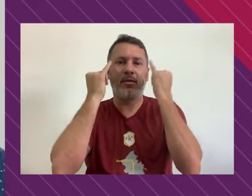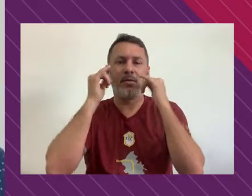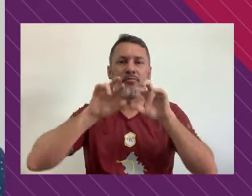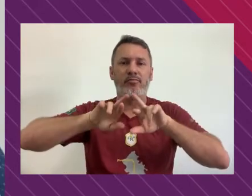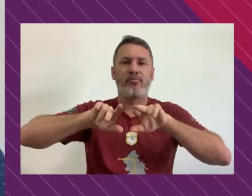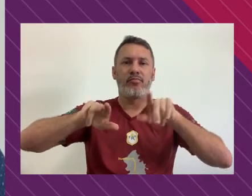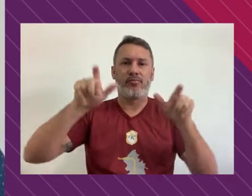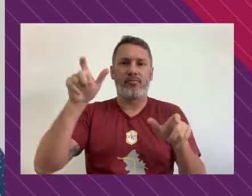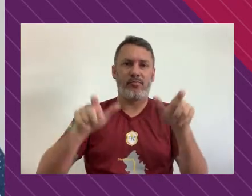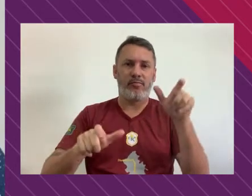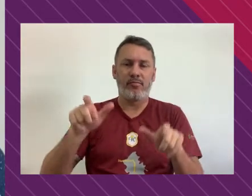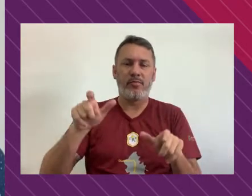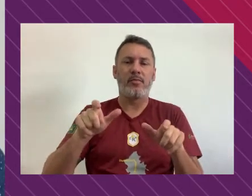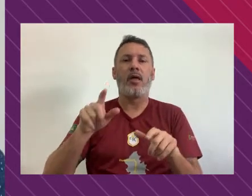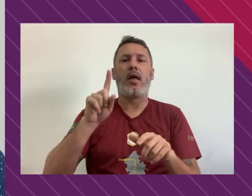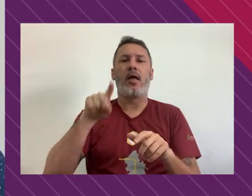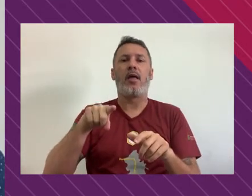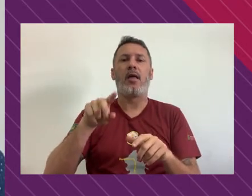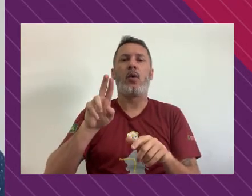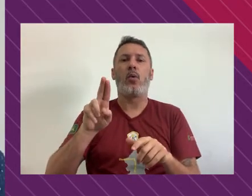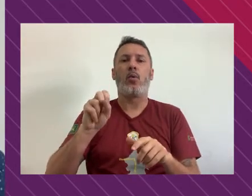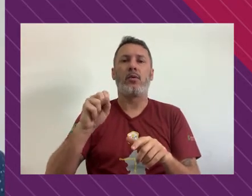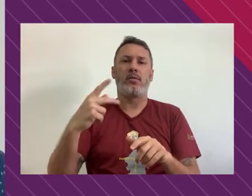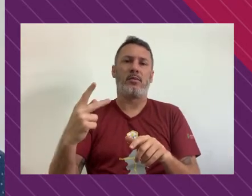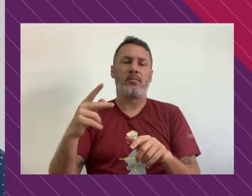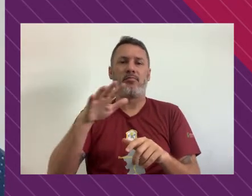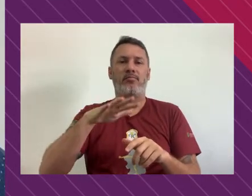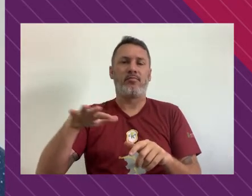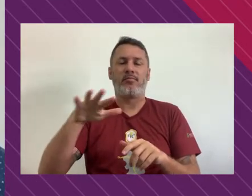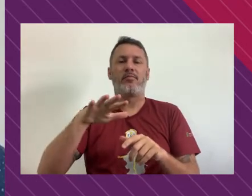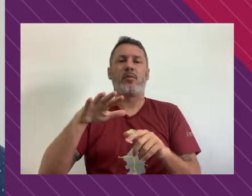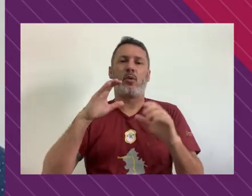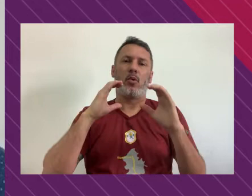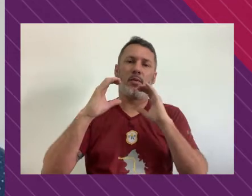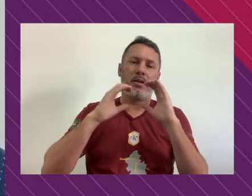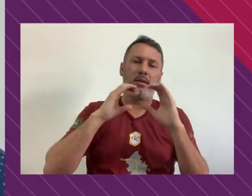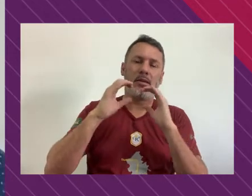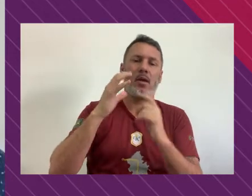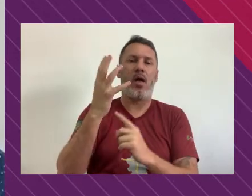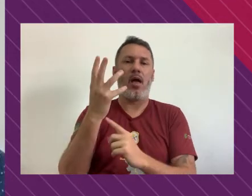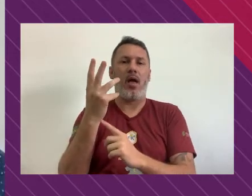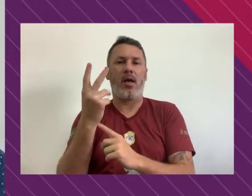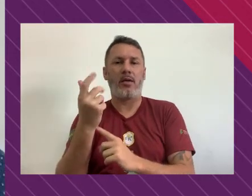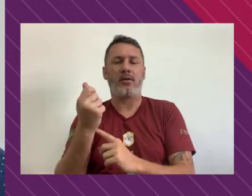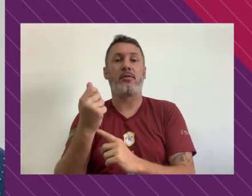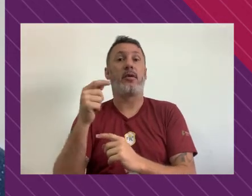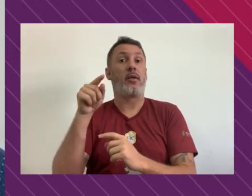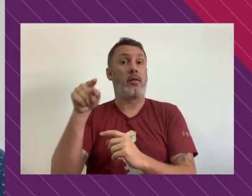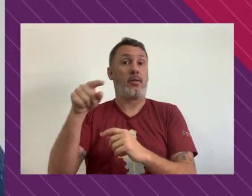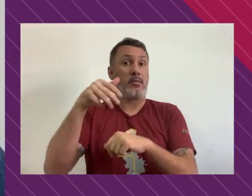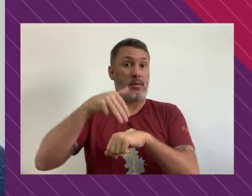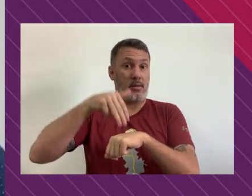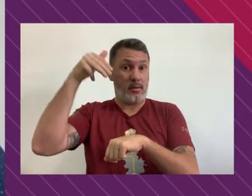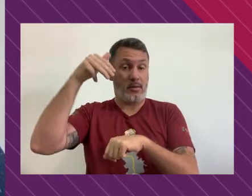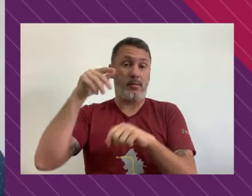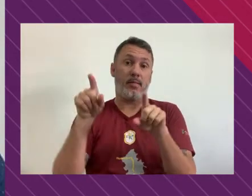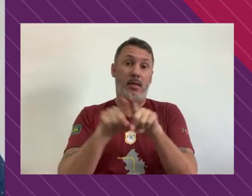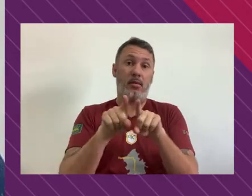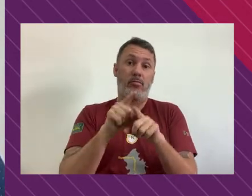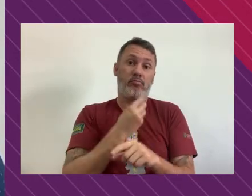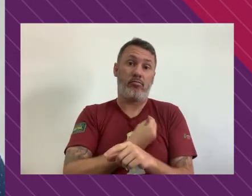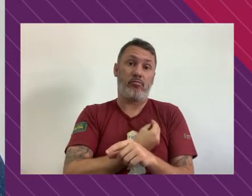da Universidade de São Paulo, onde ele se formou, realizou mestrado e atualmente cursa doutorado sobre políticas de diversidade